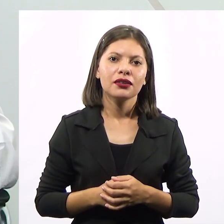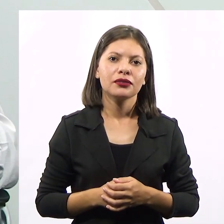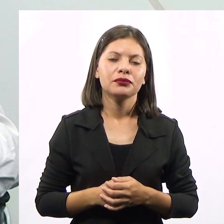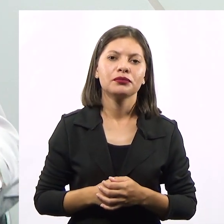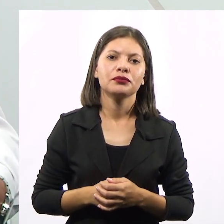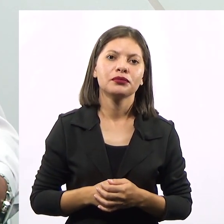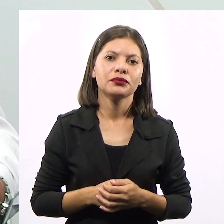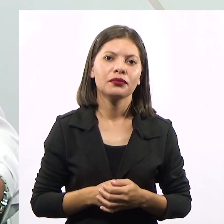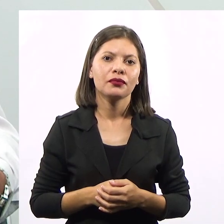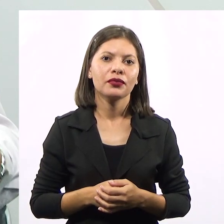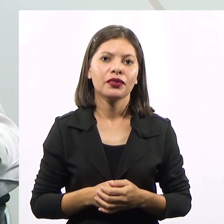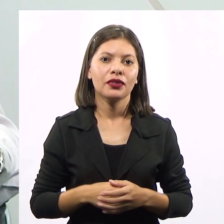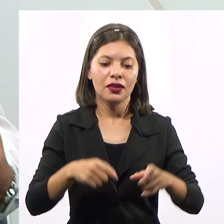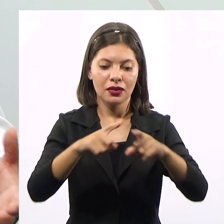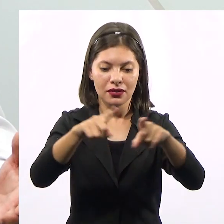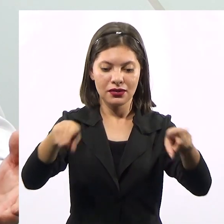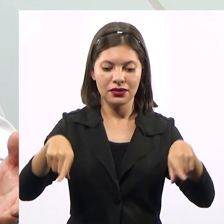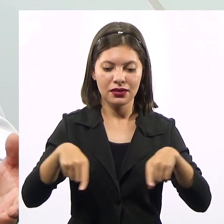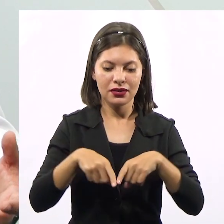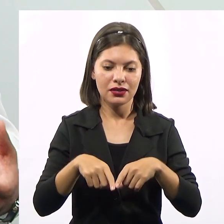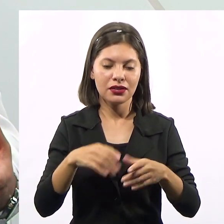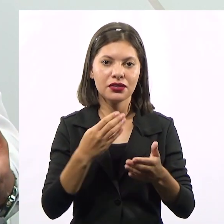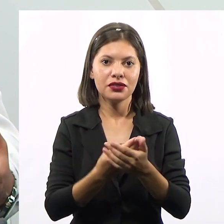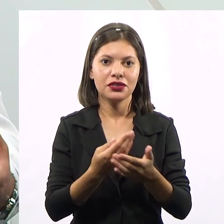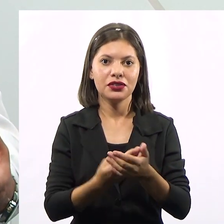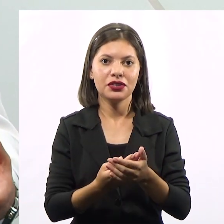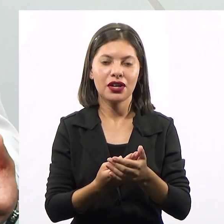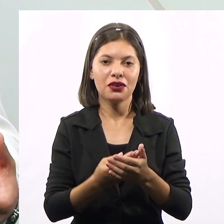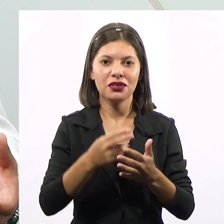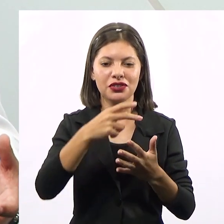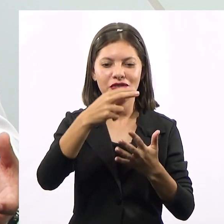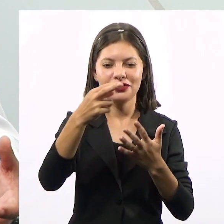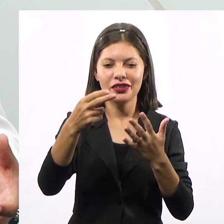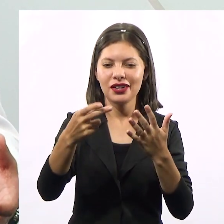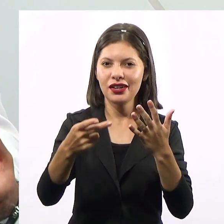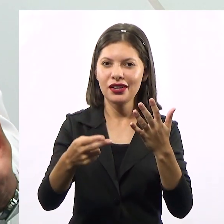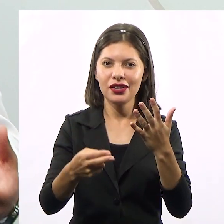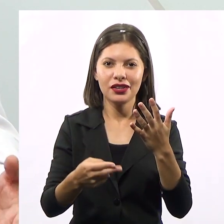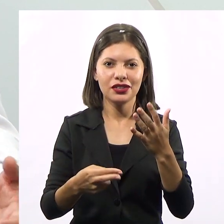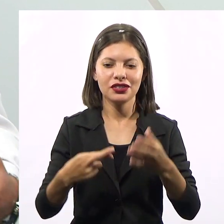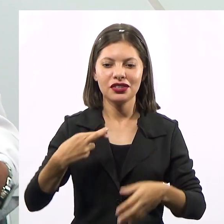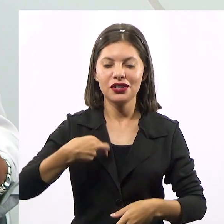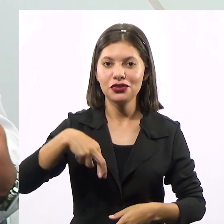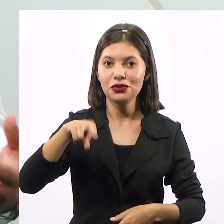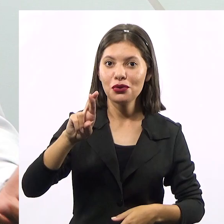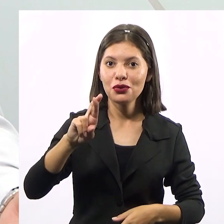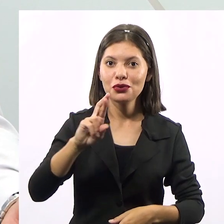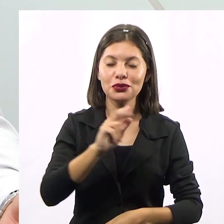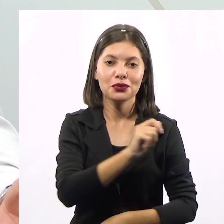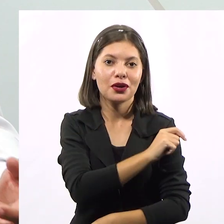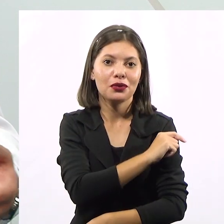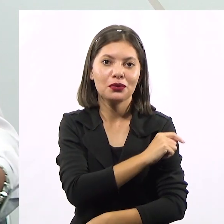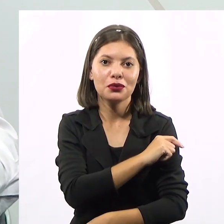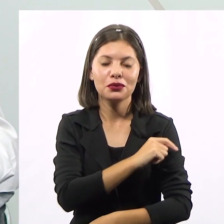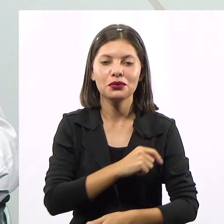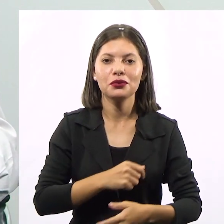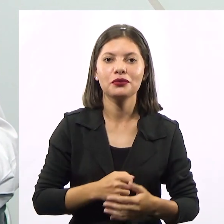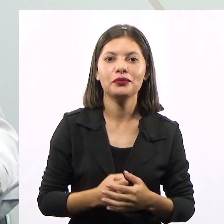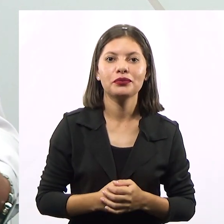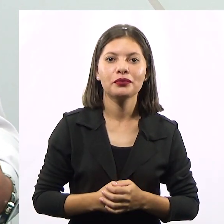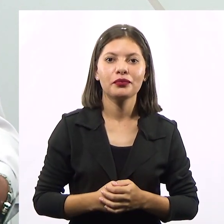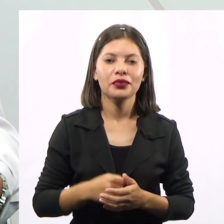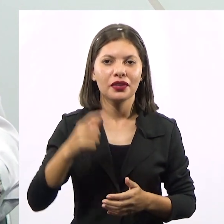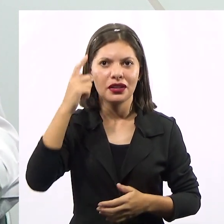com uma população, uma sala de aula de diversidade étnica, diversidade religiosa, diversidade